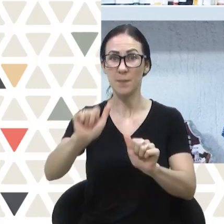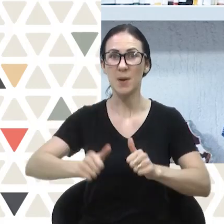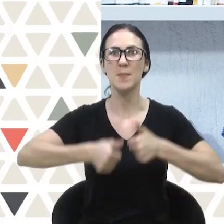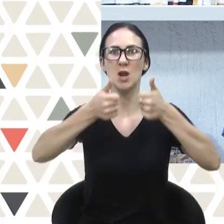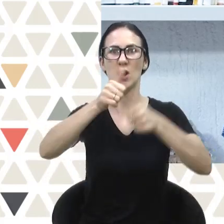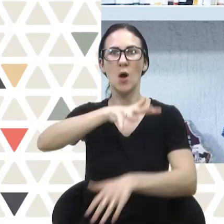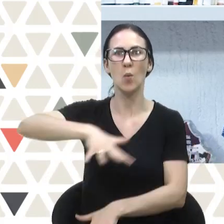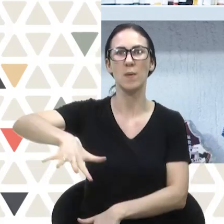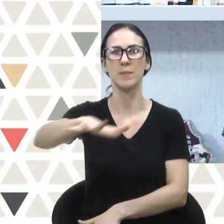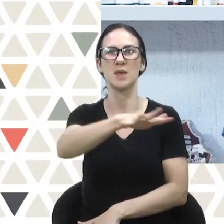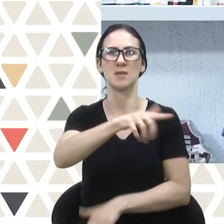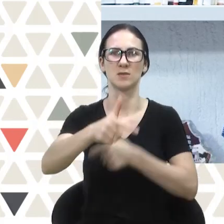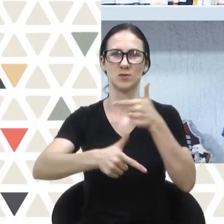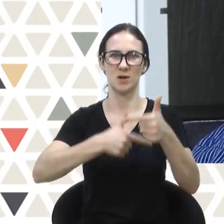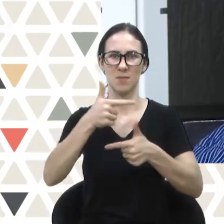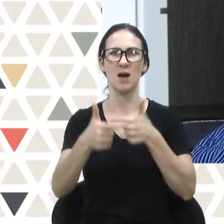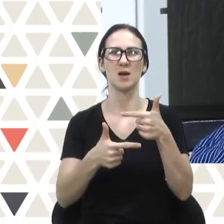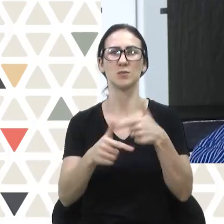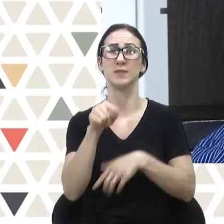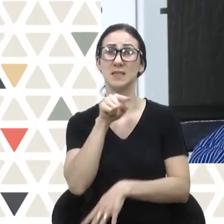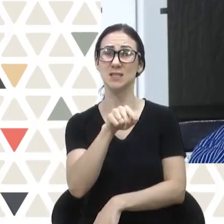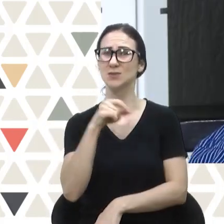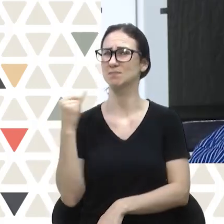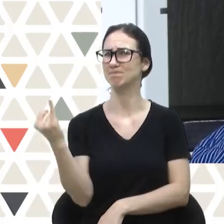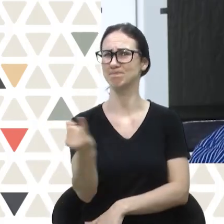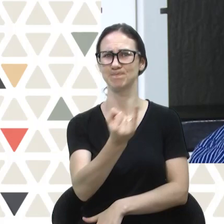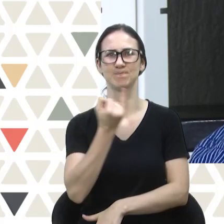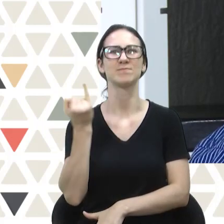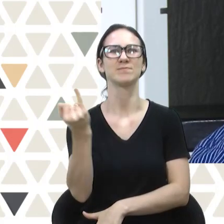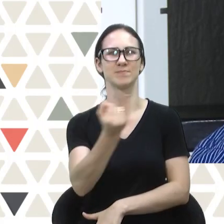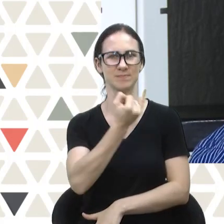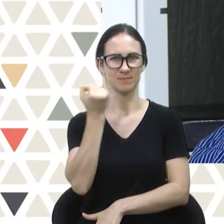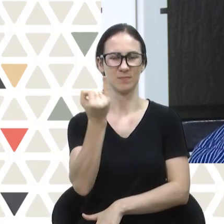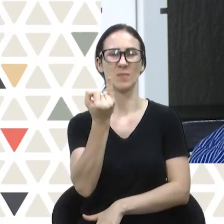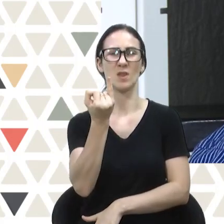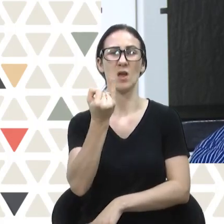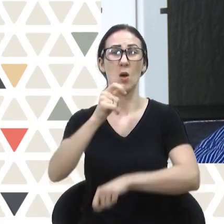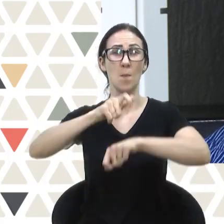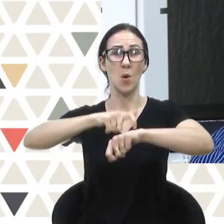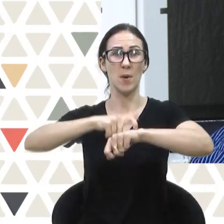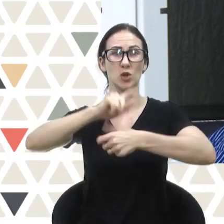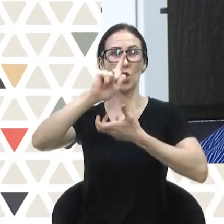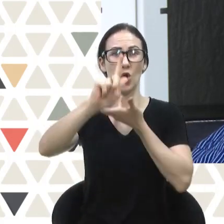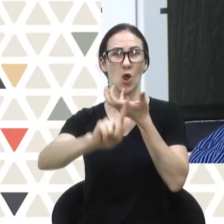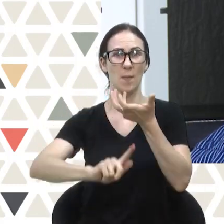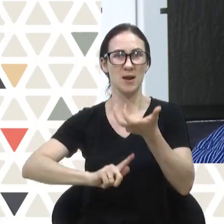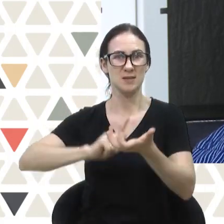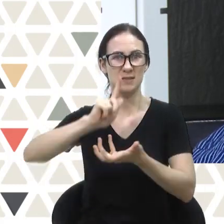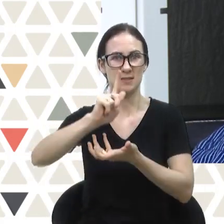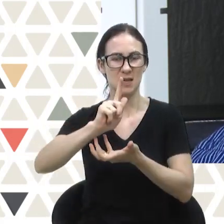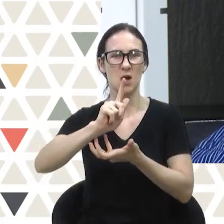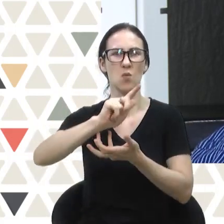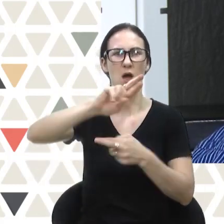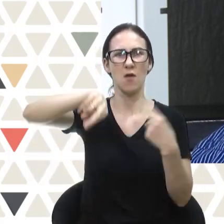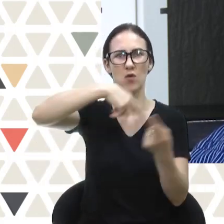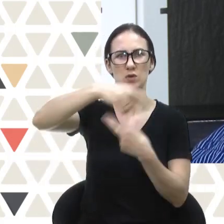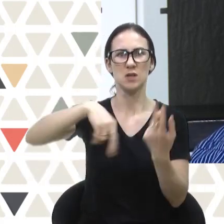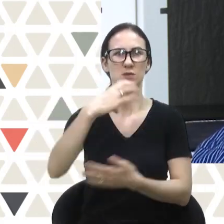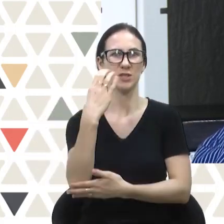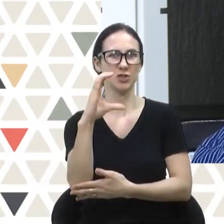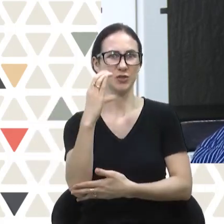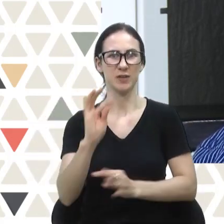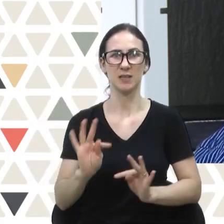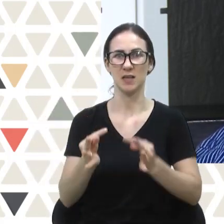melhorem as suas condições de trabalho. E isso é fundamental numa época de globalização, de revolução científica e